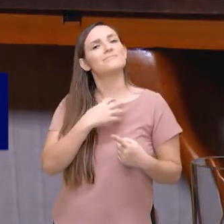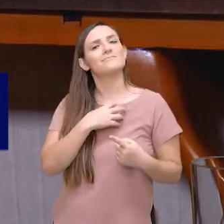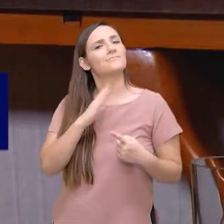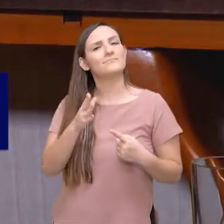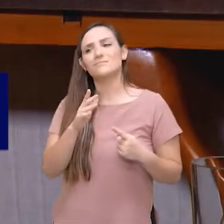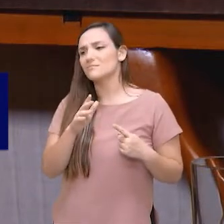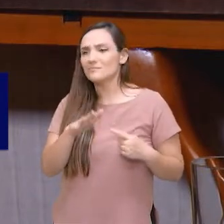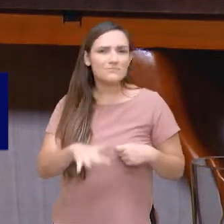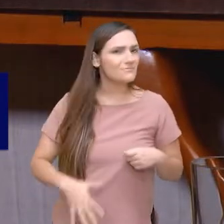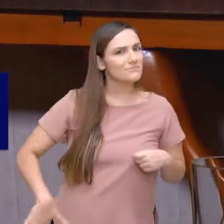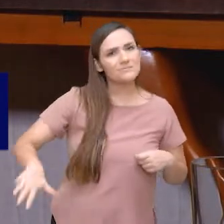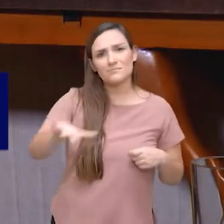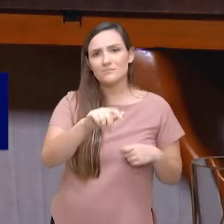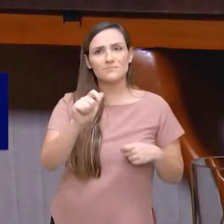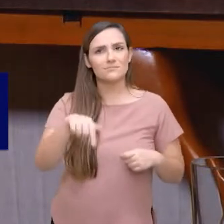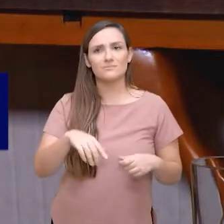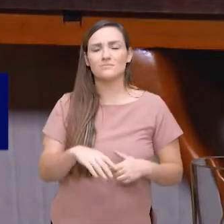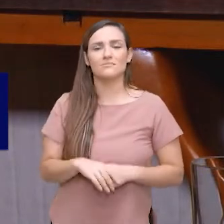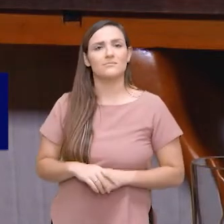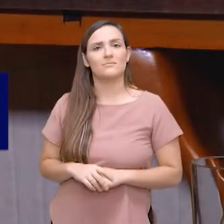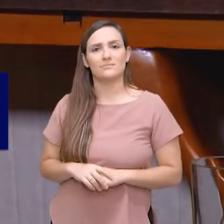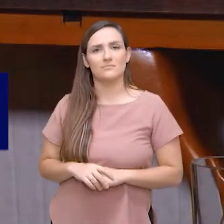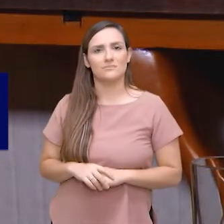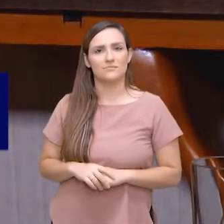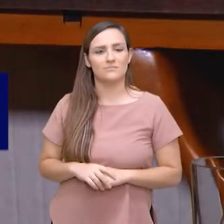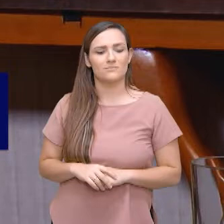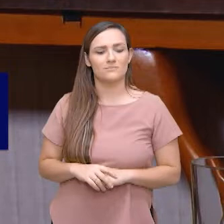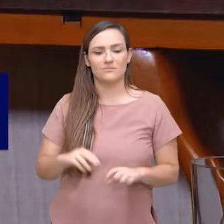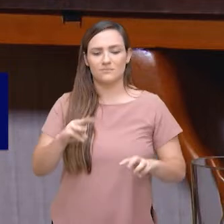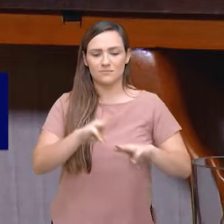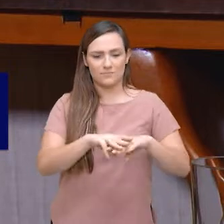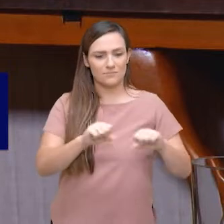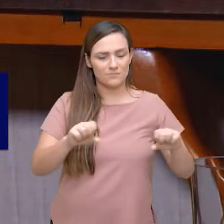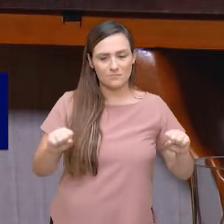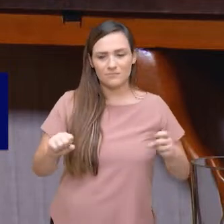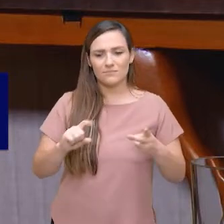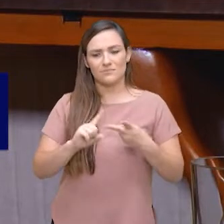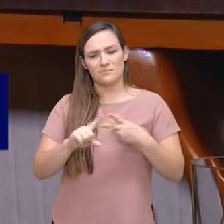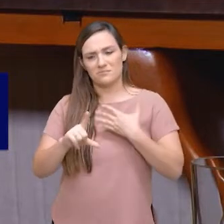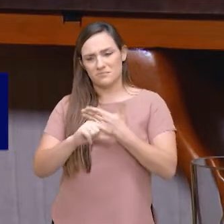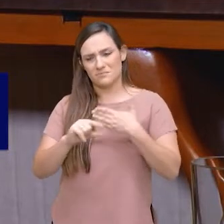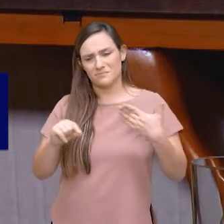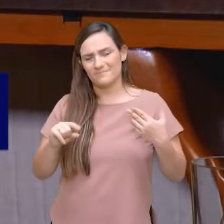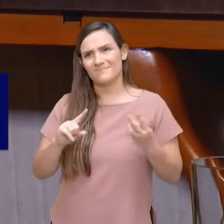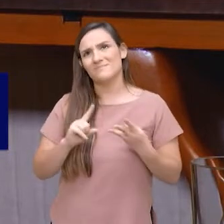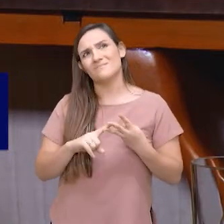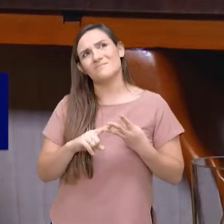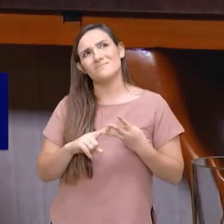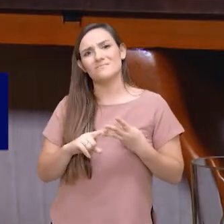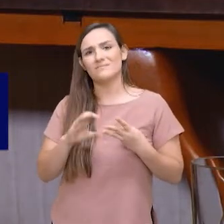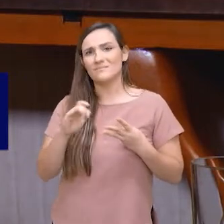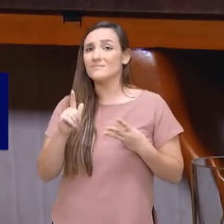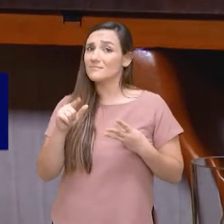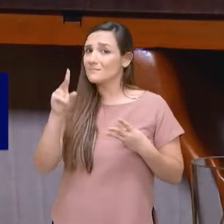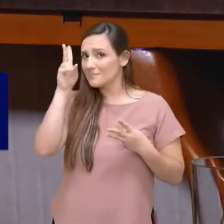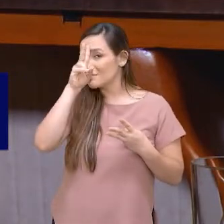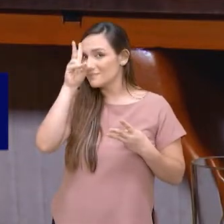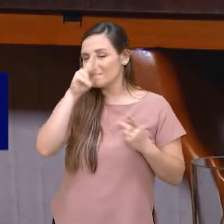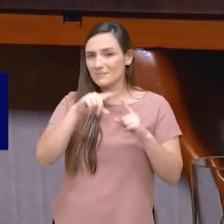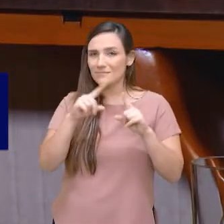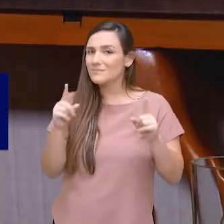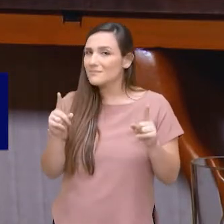sentimento generalizado aqui no Estado. Entendeu? Maracaju, Pantanal e tal, eram